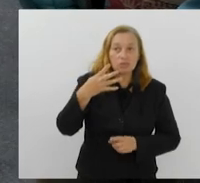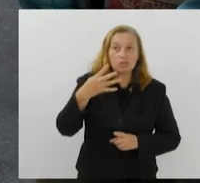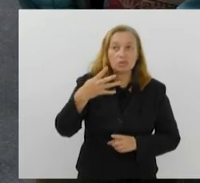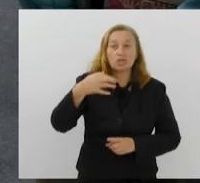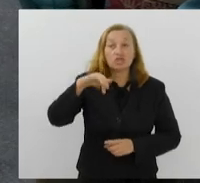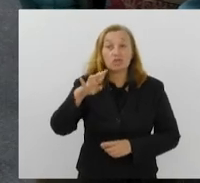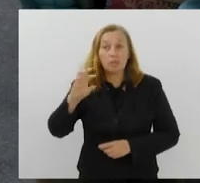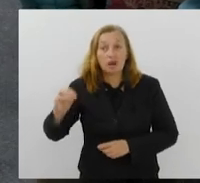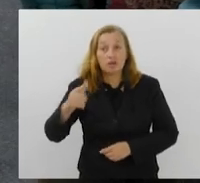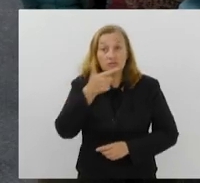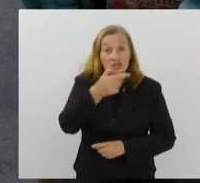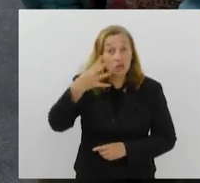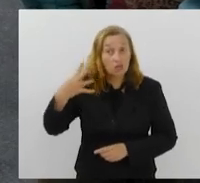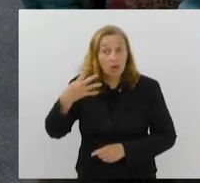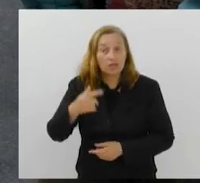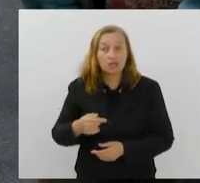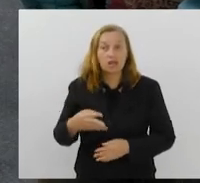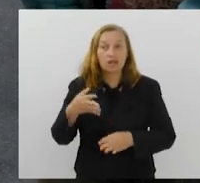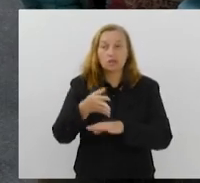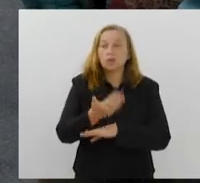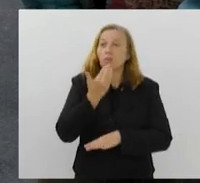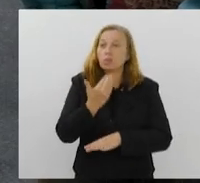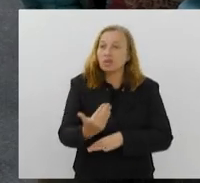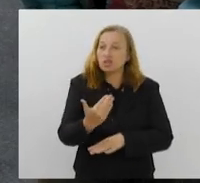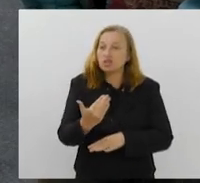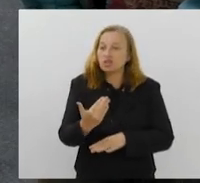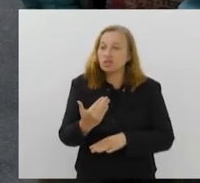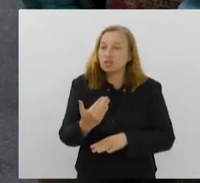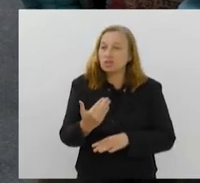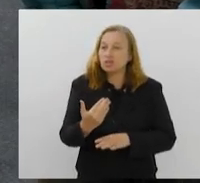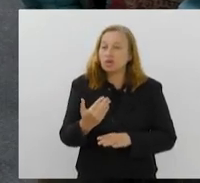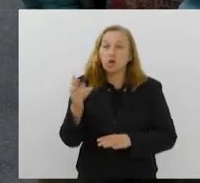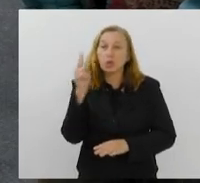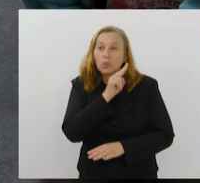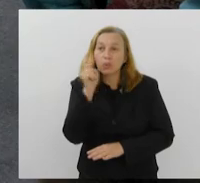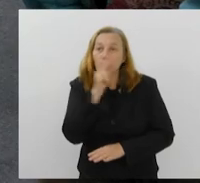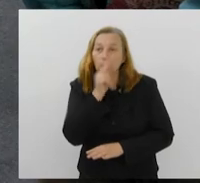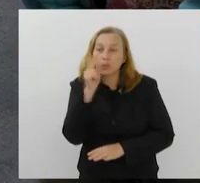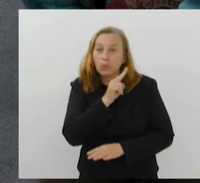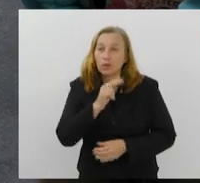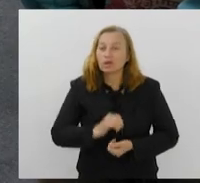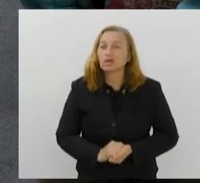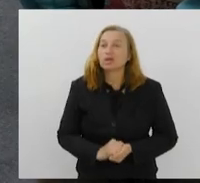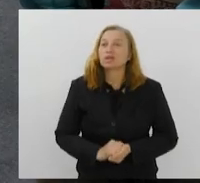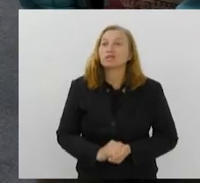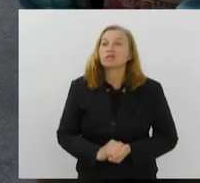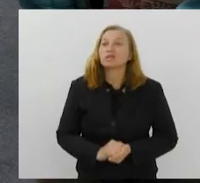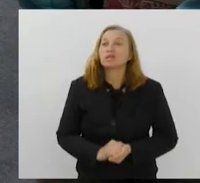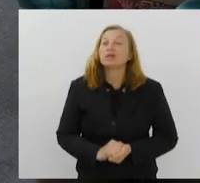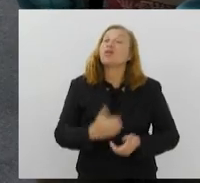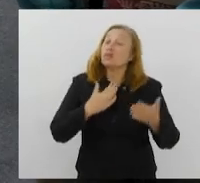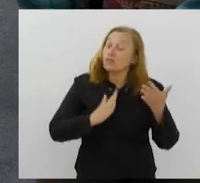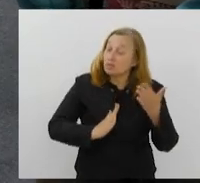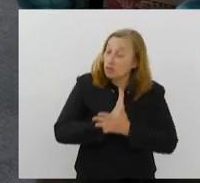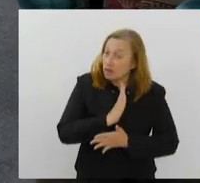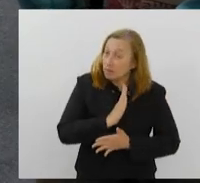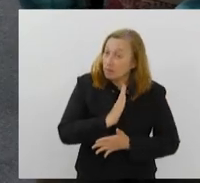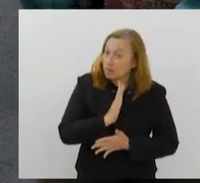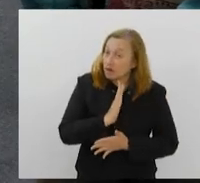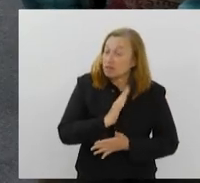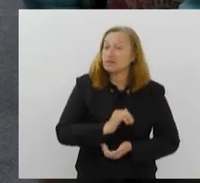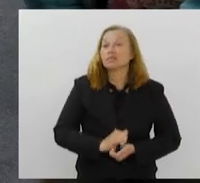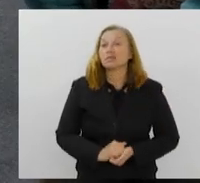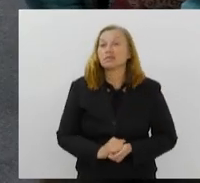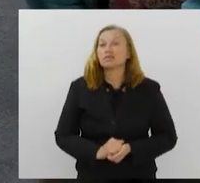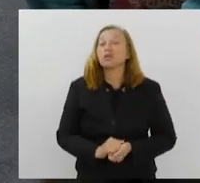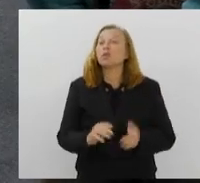14/5/24, ele entrou com pedido de regime de urgência. A urgência foi aprovada e